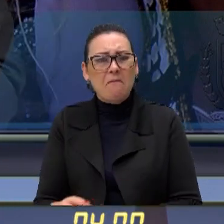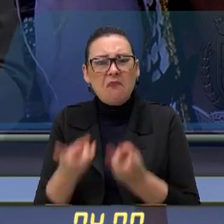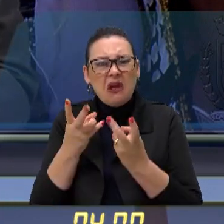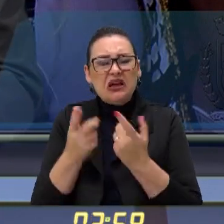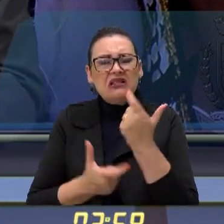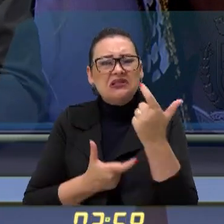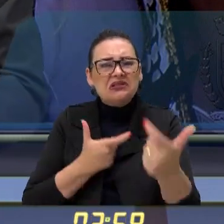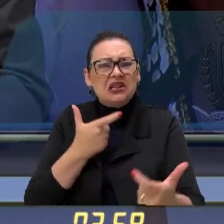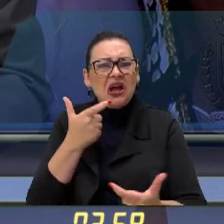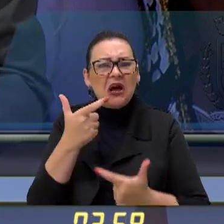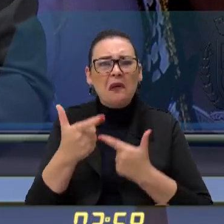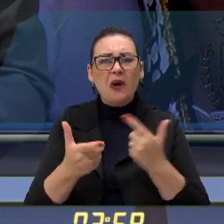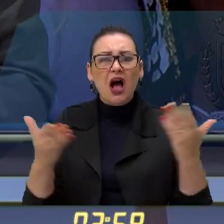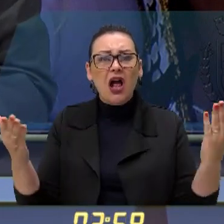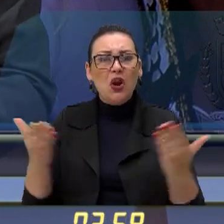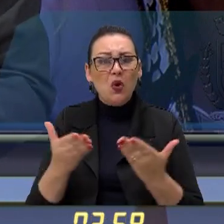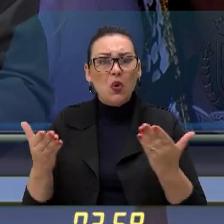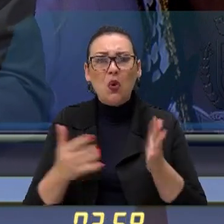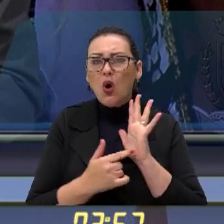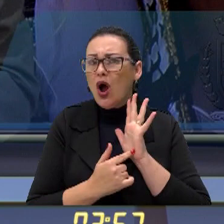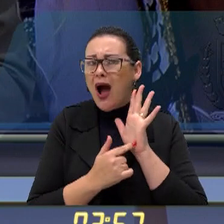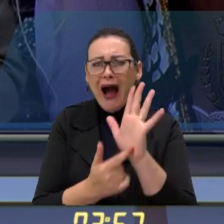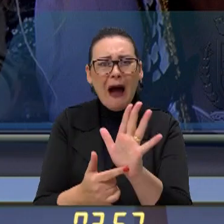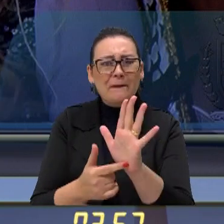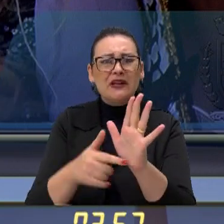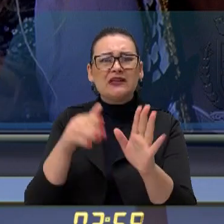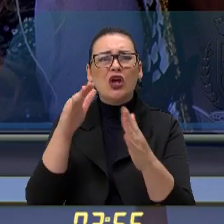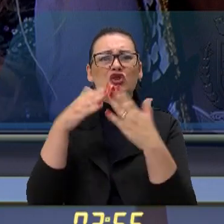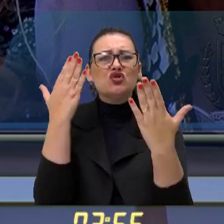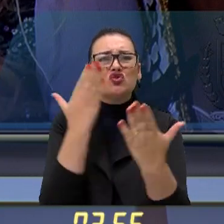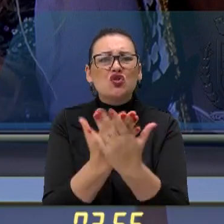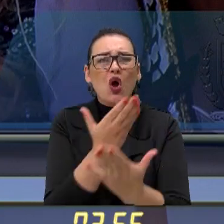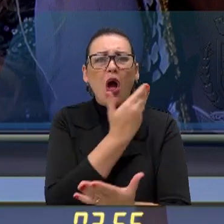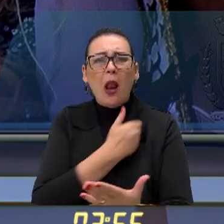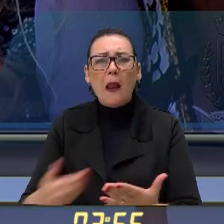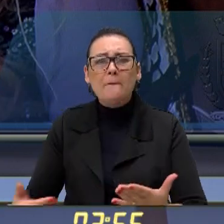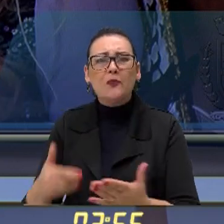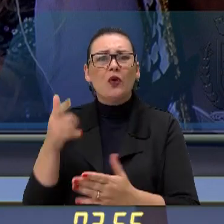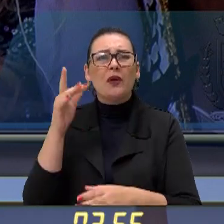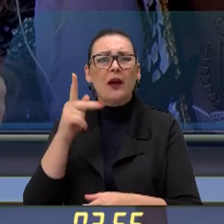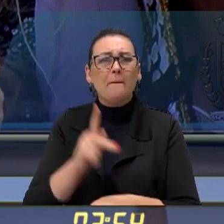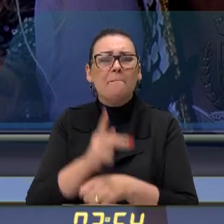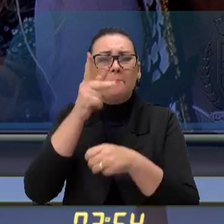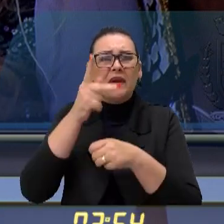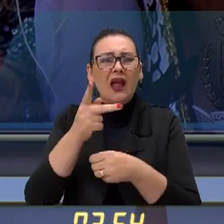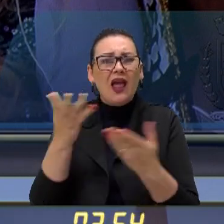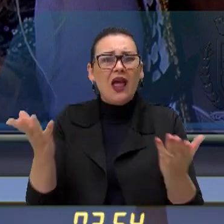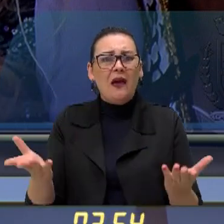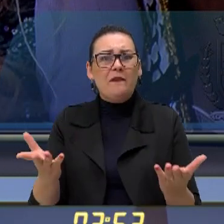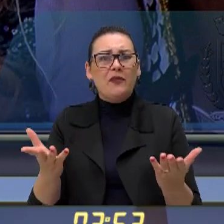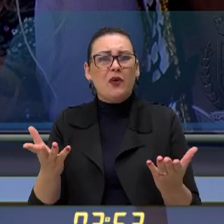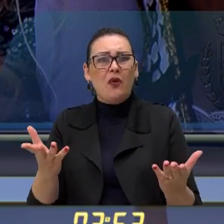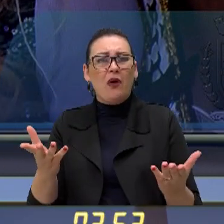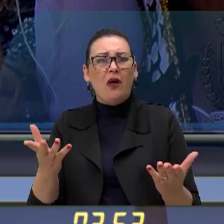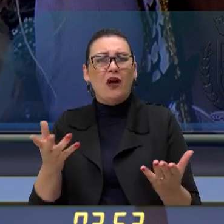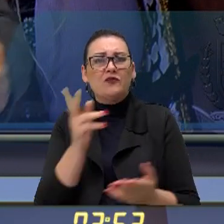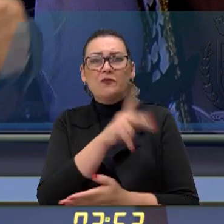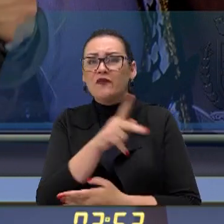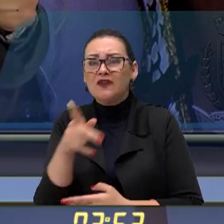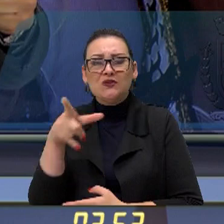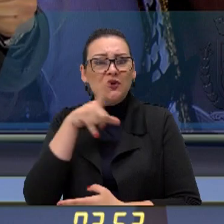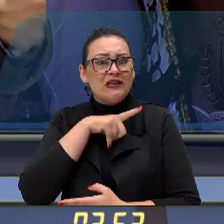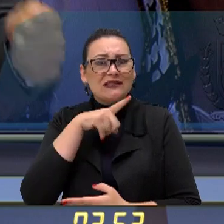o trabalho que hoje aqui apresentamos de escola pública ganhando prêmios. É da garra que os professores têm,